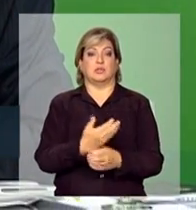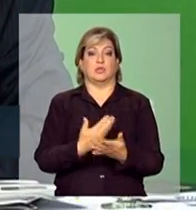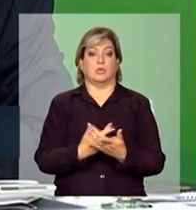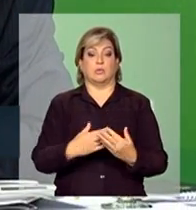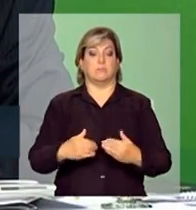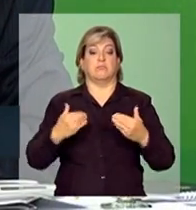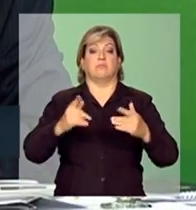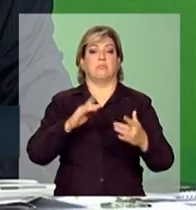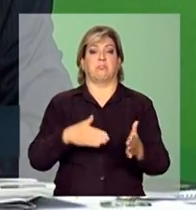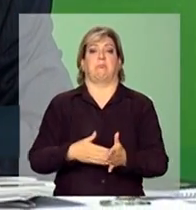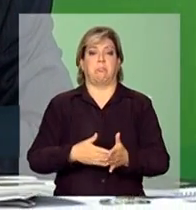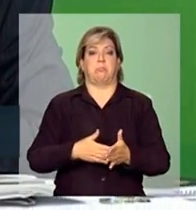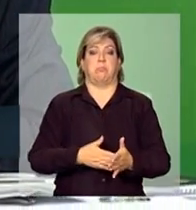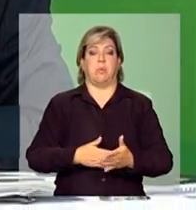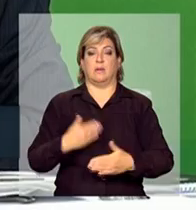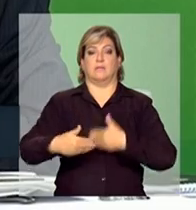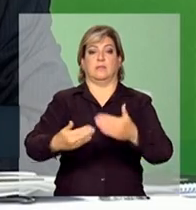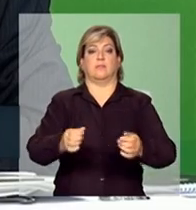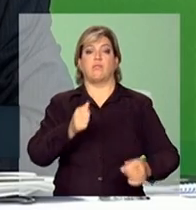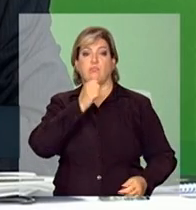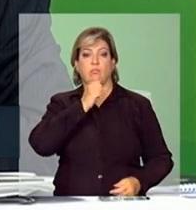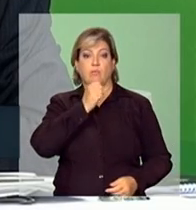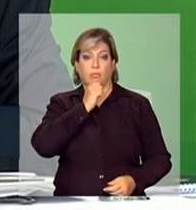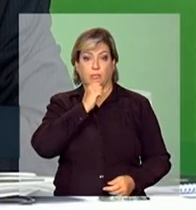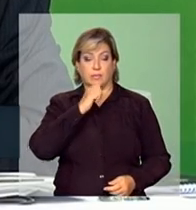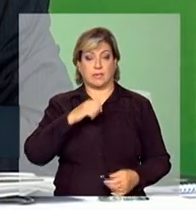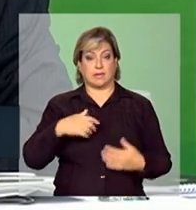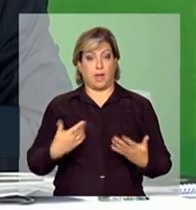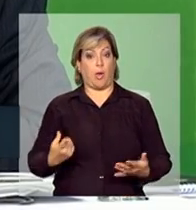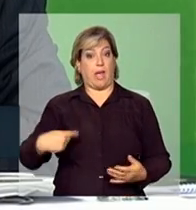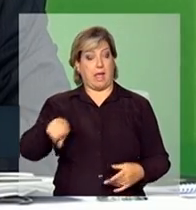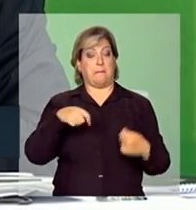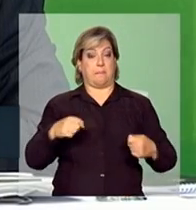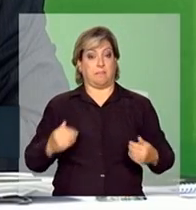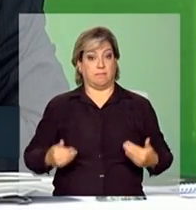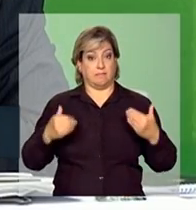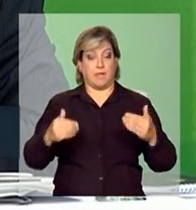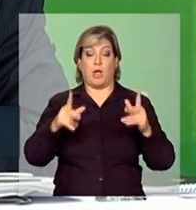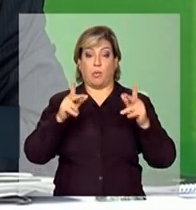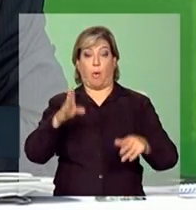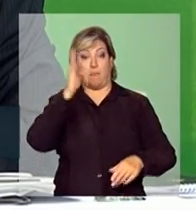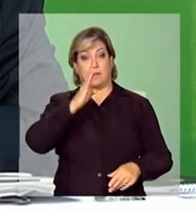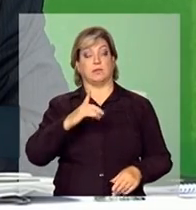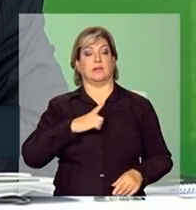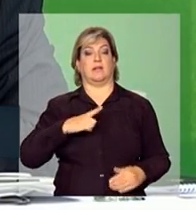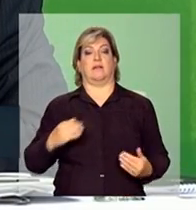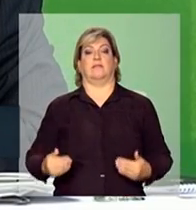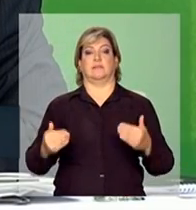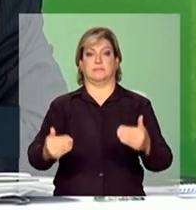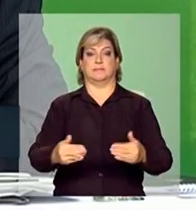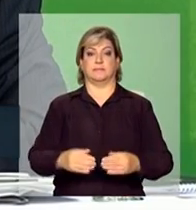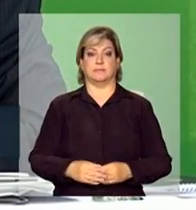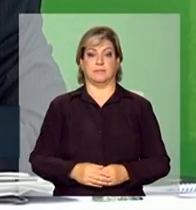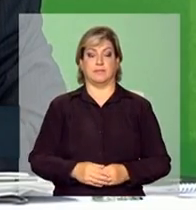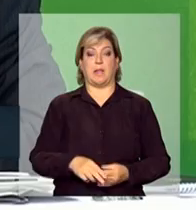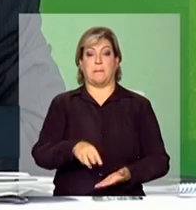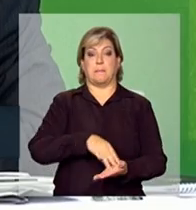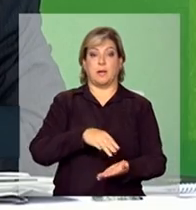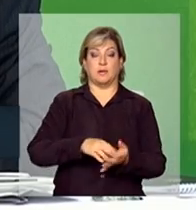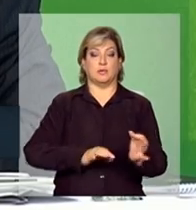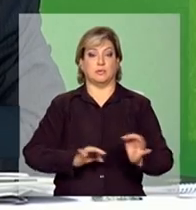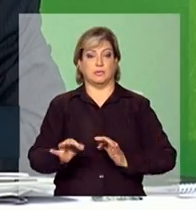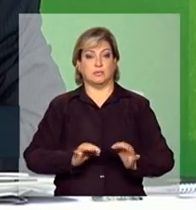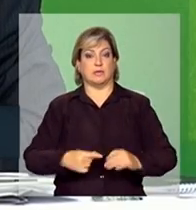não avançam na realidade eles vão ter que avançar como o Brasil tá avançando na metodologia de